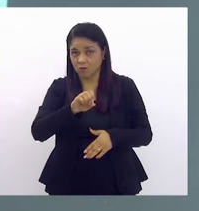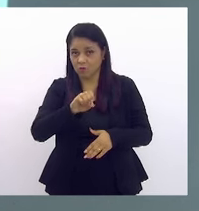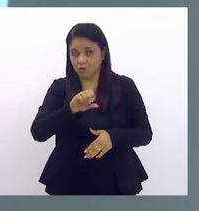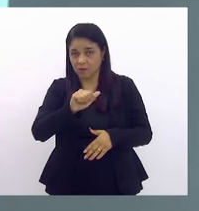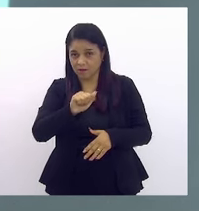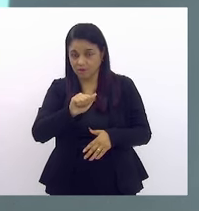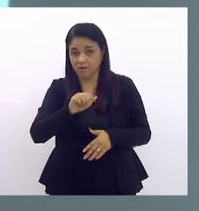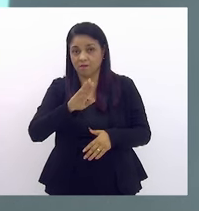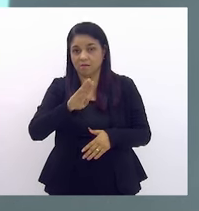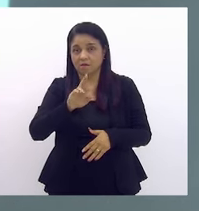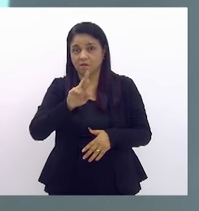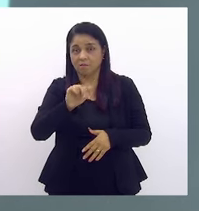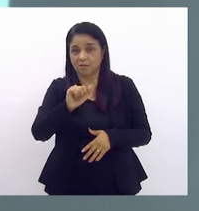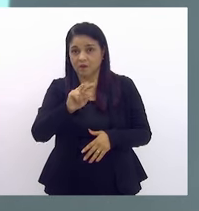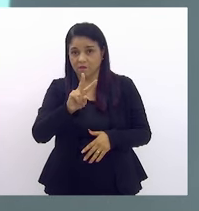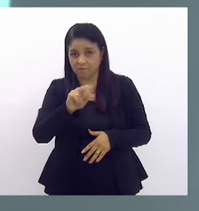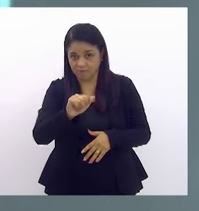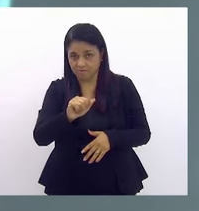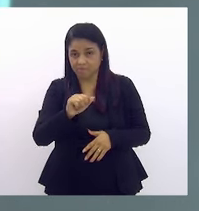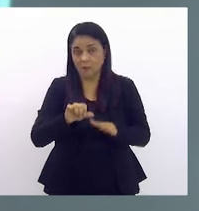lagoa do sistema.